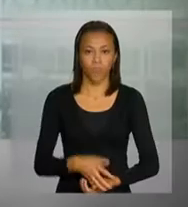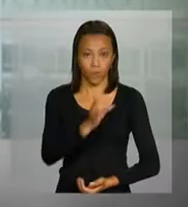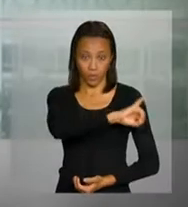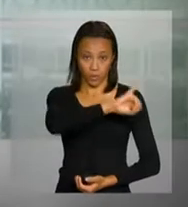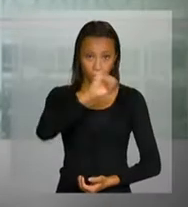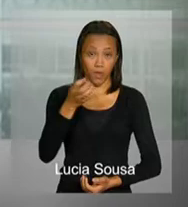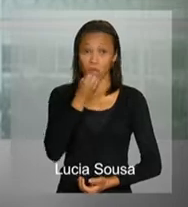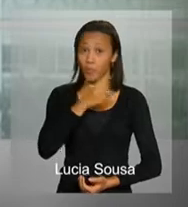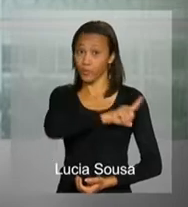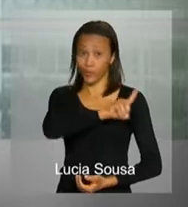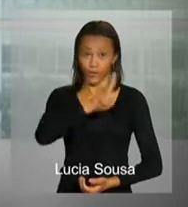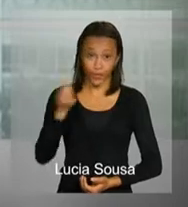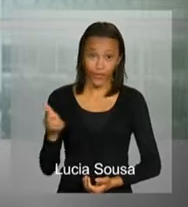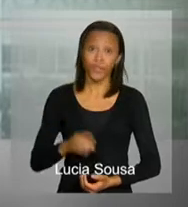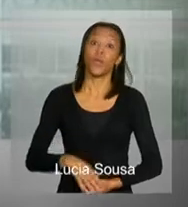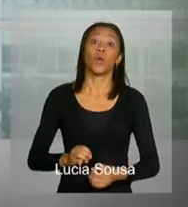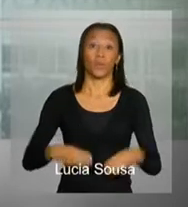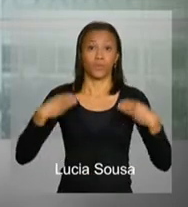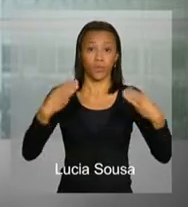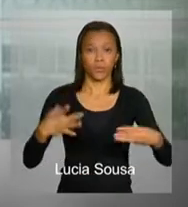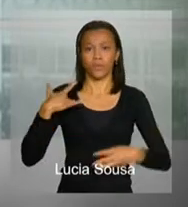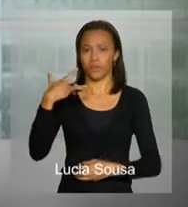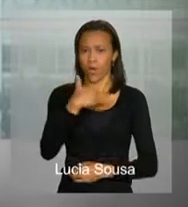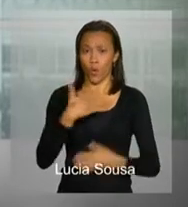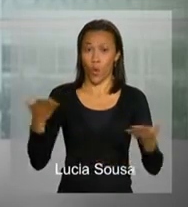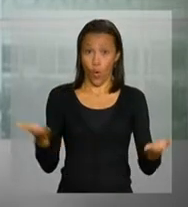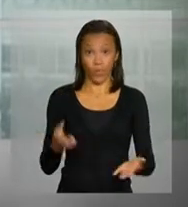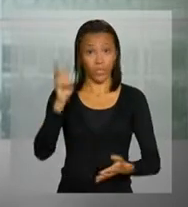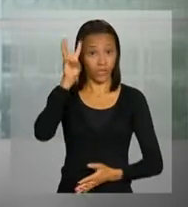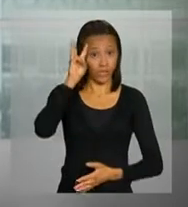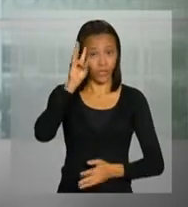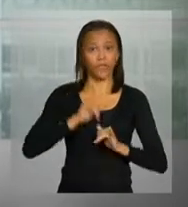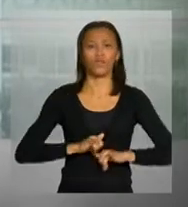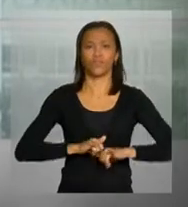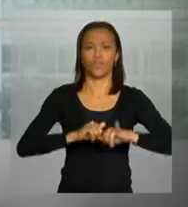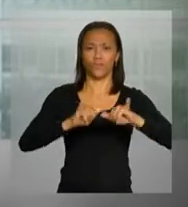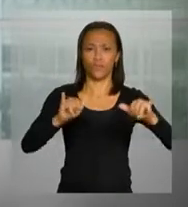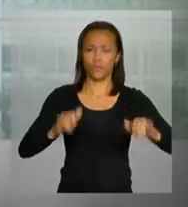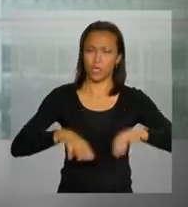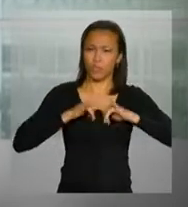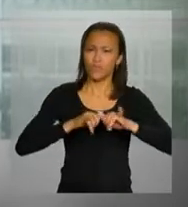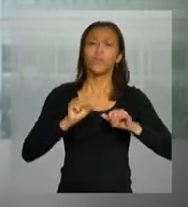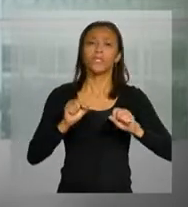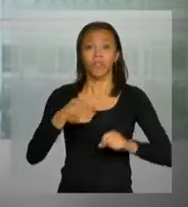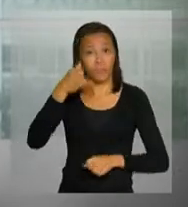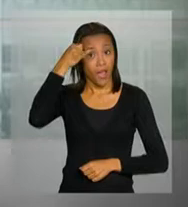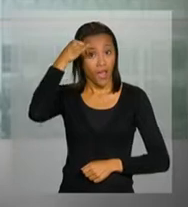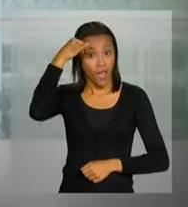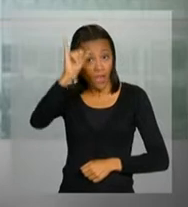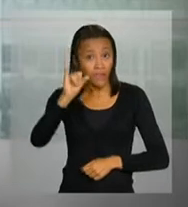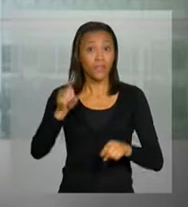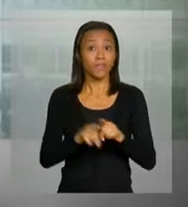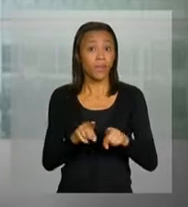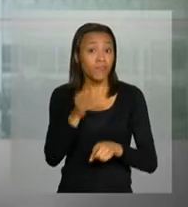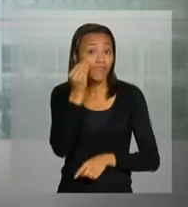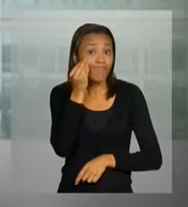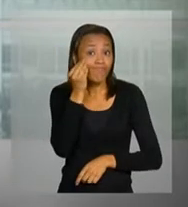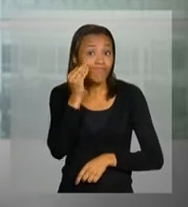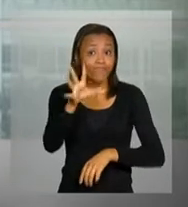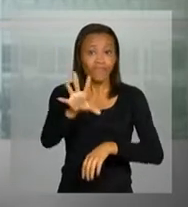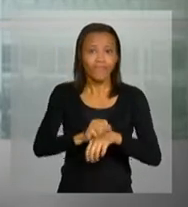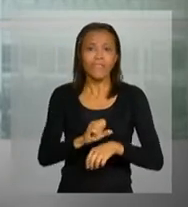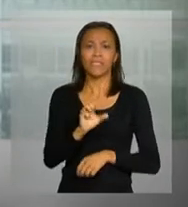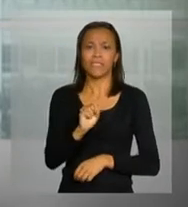Olá bom dia o Ministério da Saúde lança nesta terça-feira uma campanha de prevenção e teste